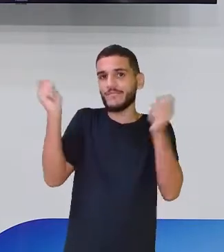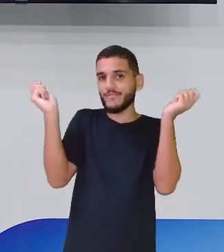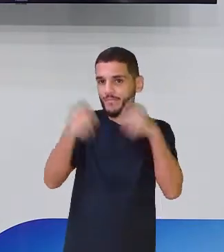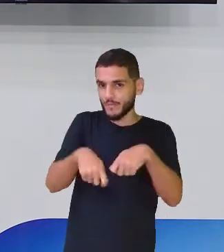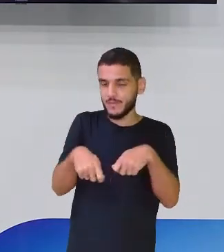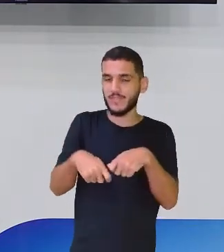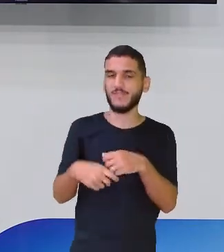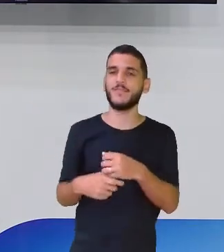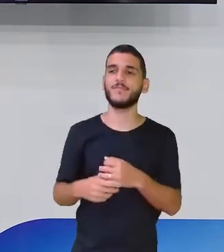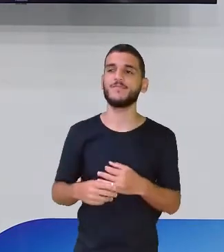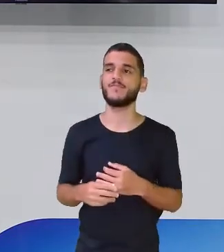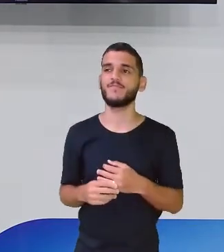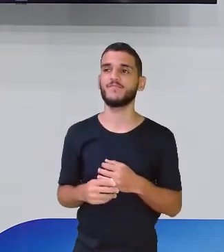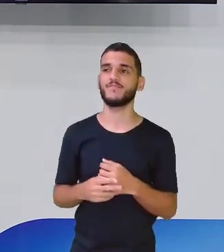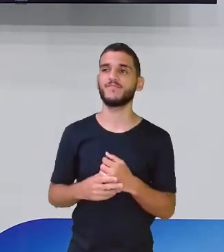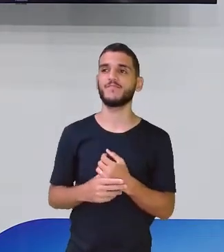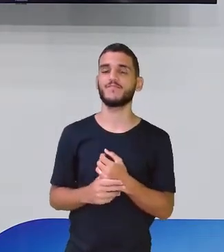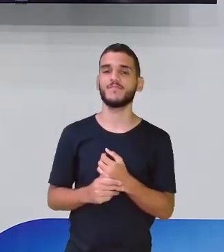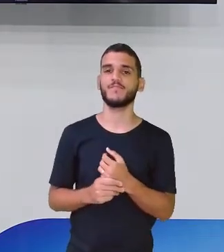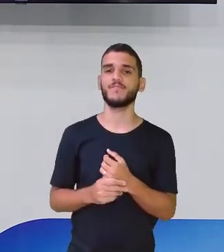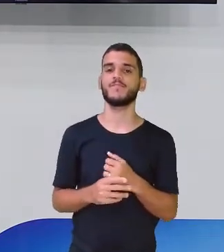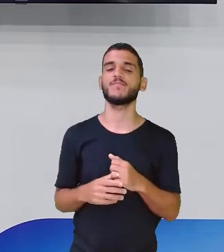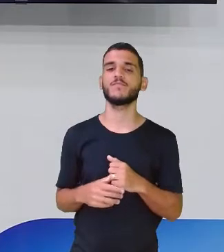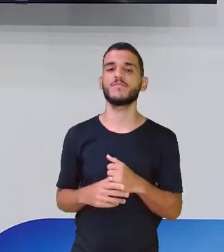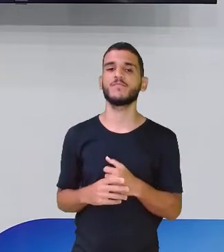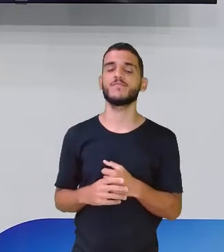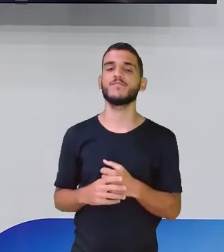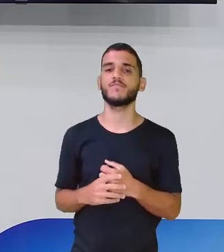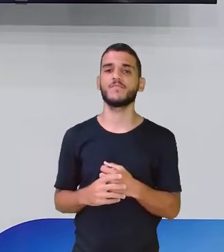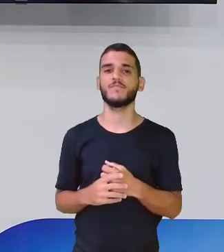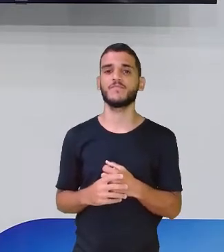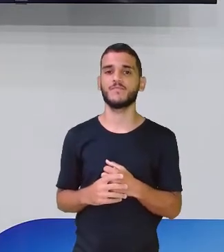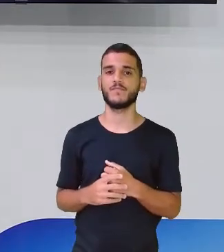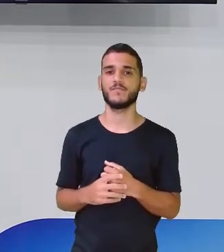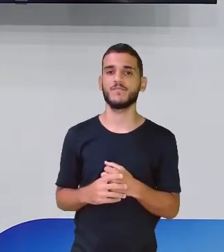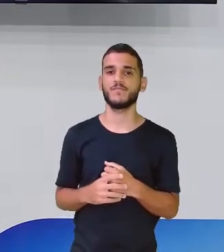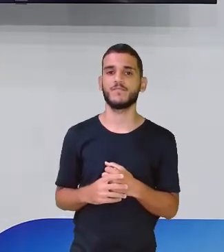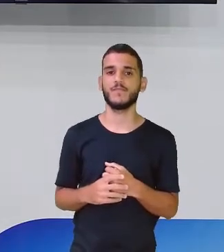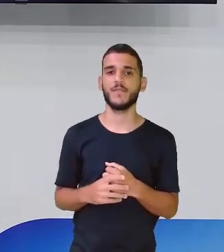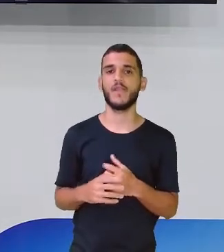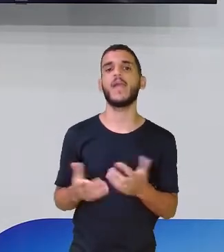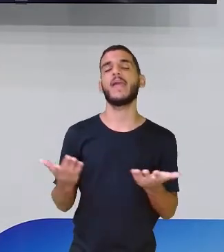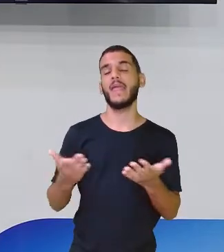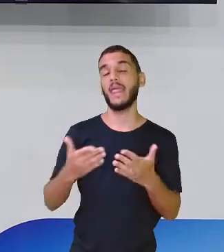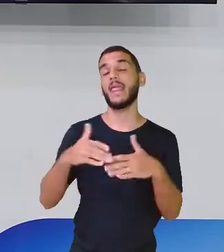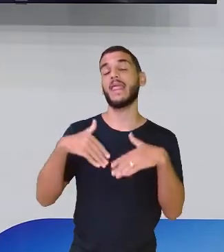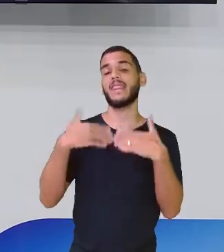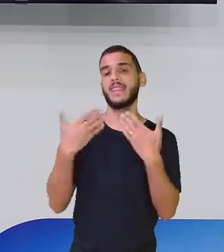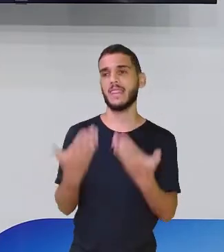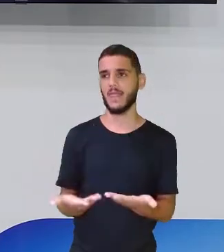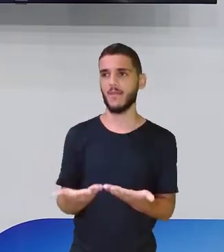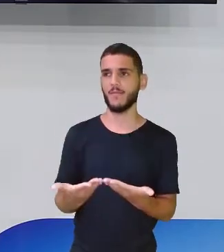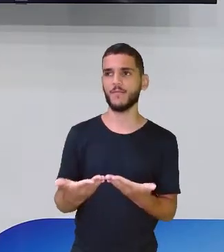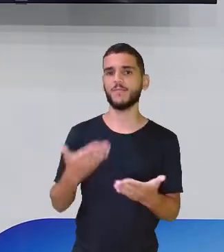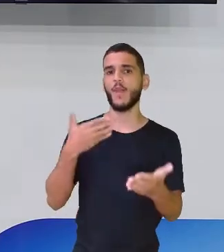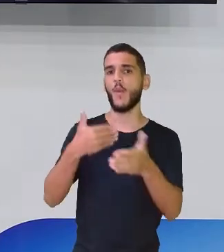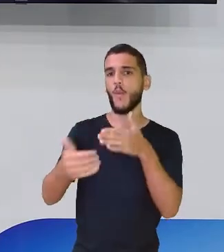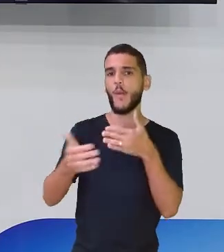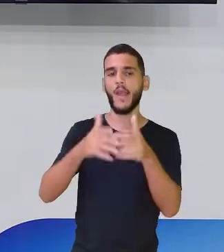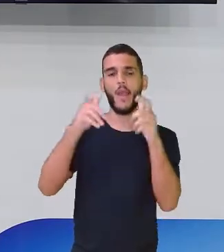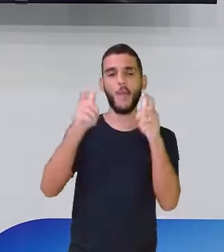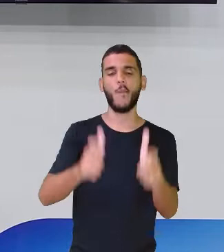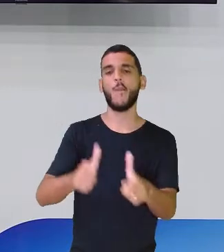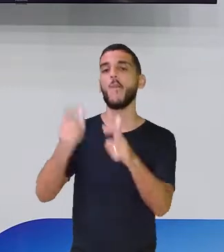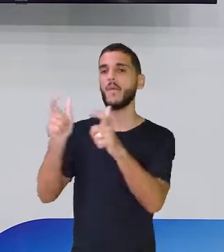Impossível, é isso aí. Quase impossível. Então, a gente pode dizer que praticamente qualquer ambiente